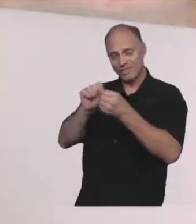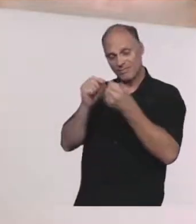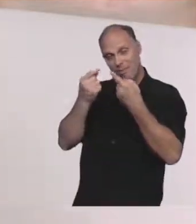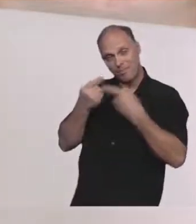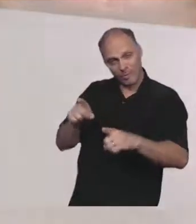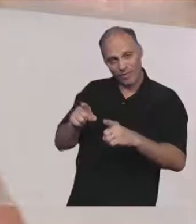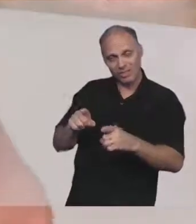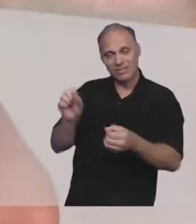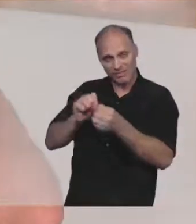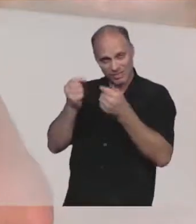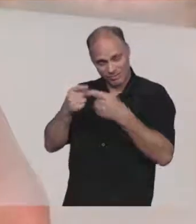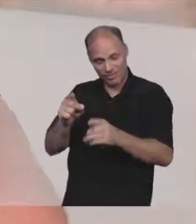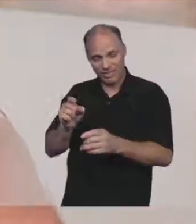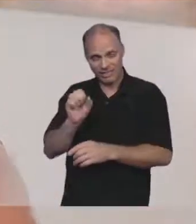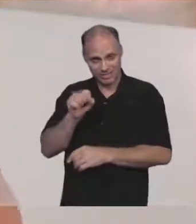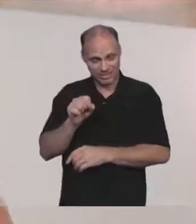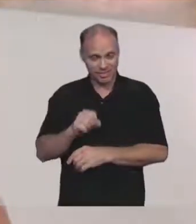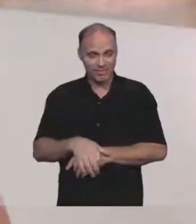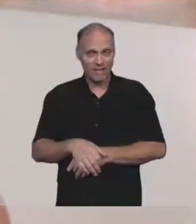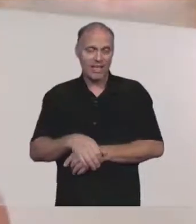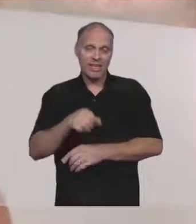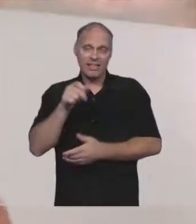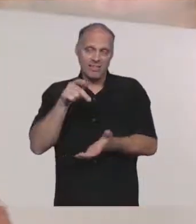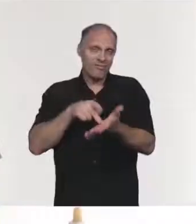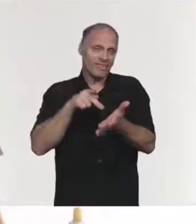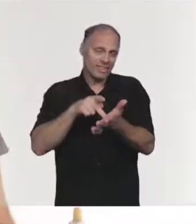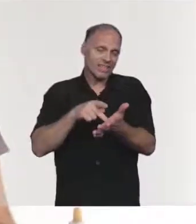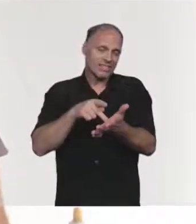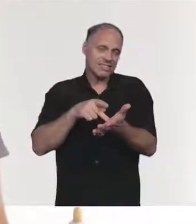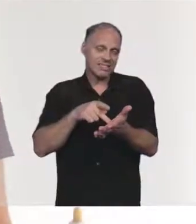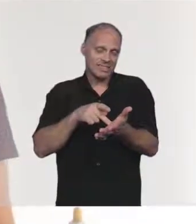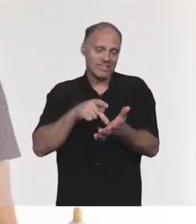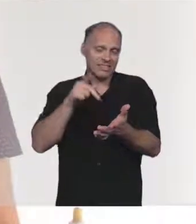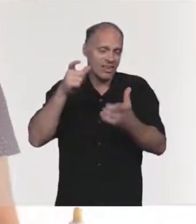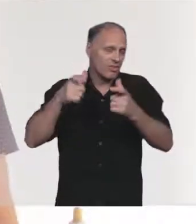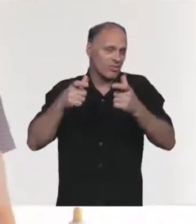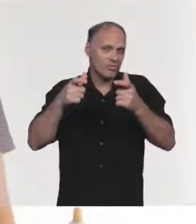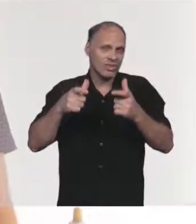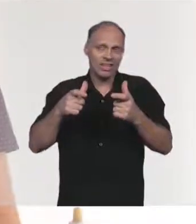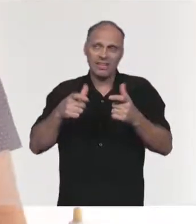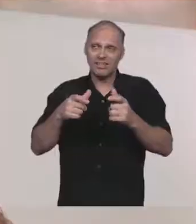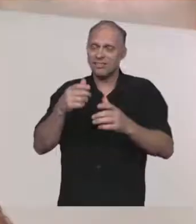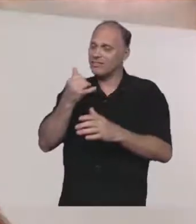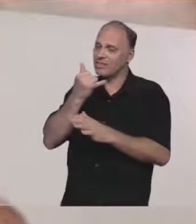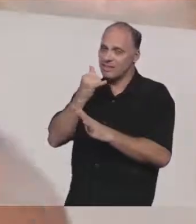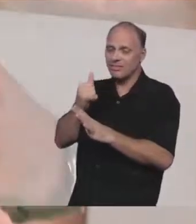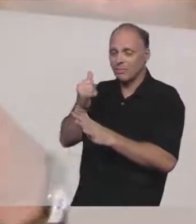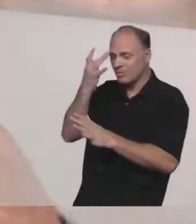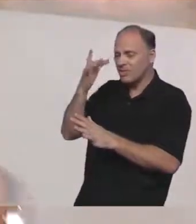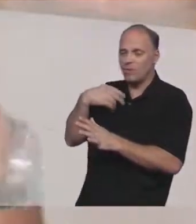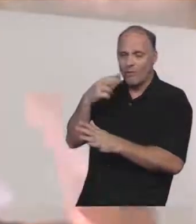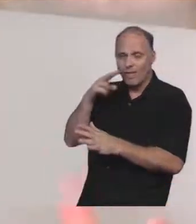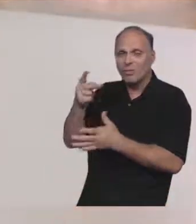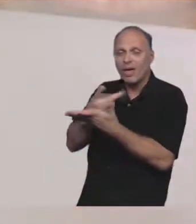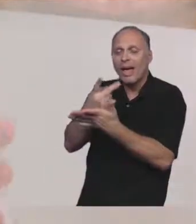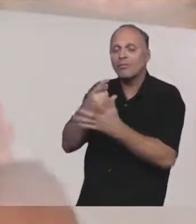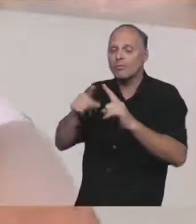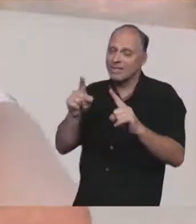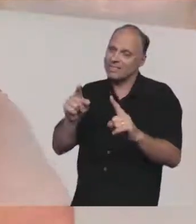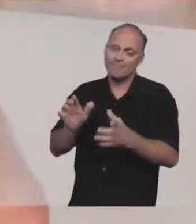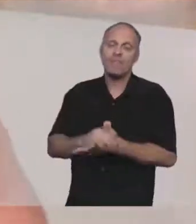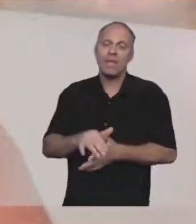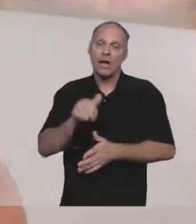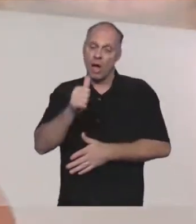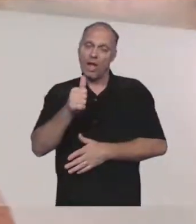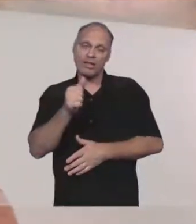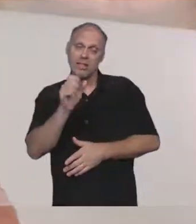provocação. Faz uma provocação. É um lugar de tensão. Não sei se eu estou vendo errado. Assim, não, eu